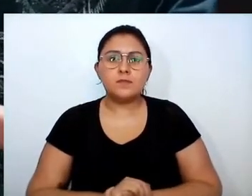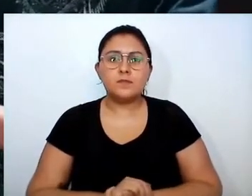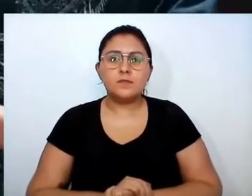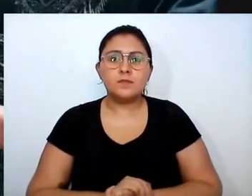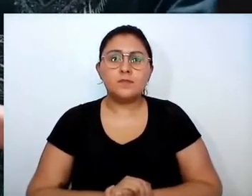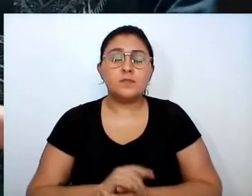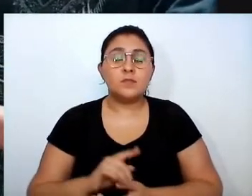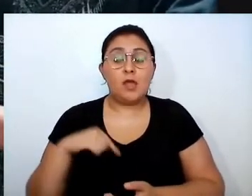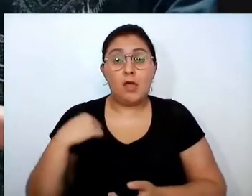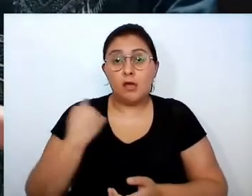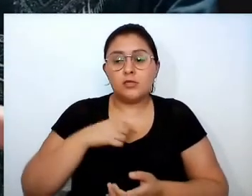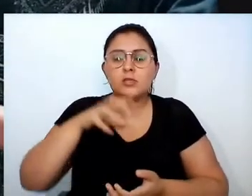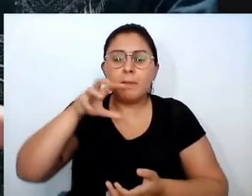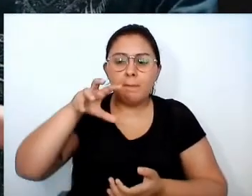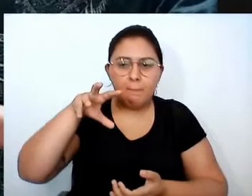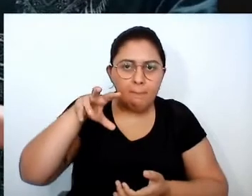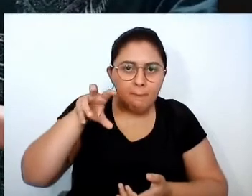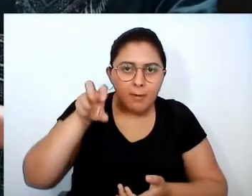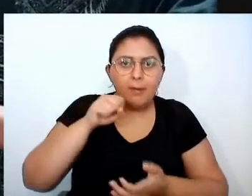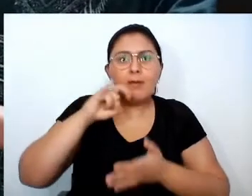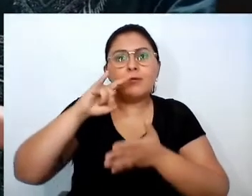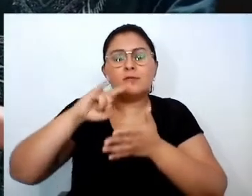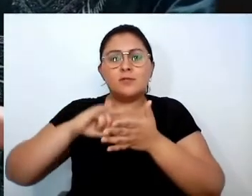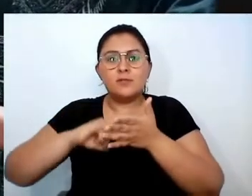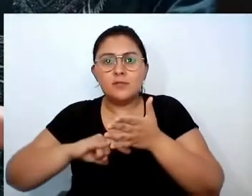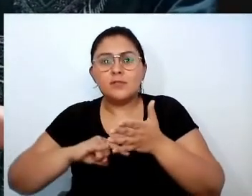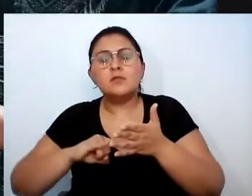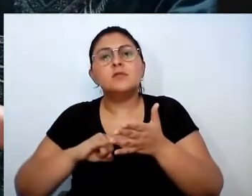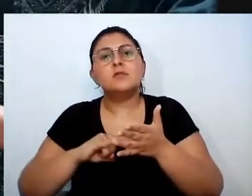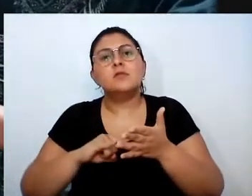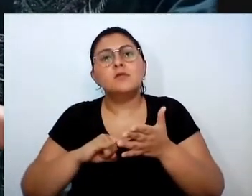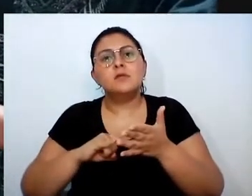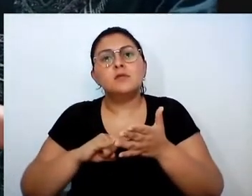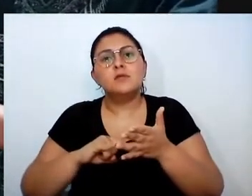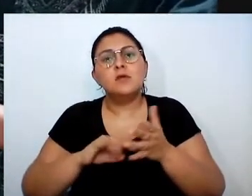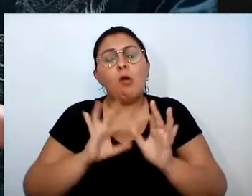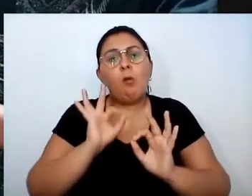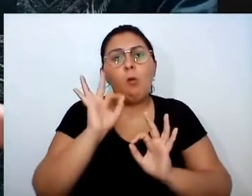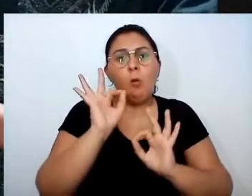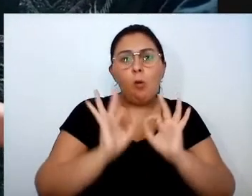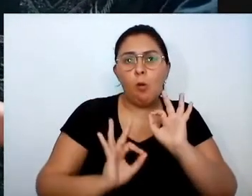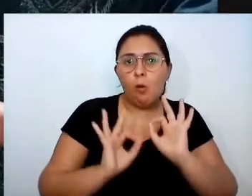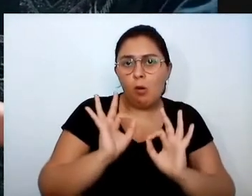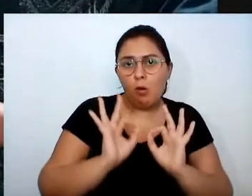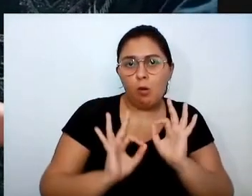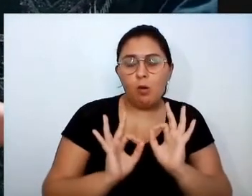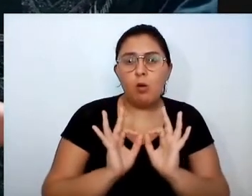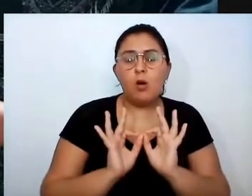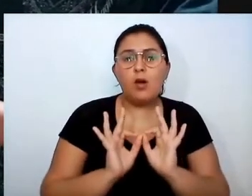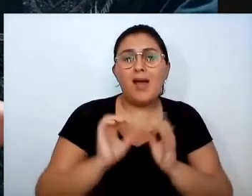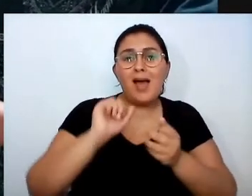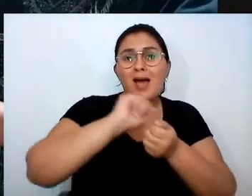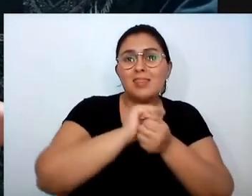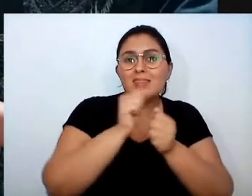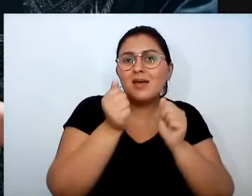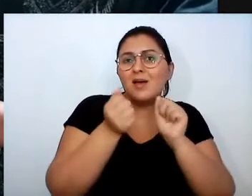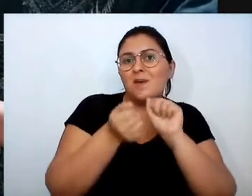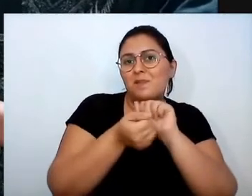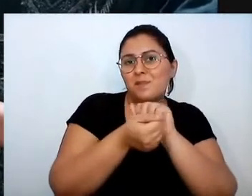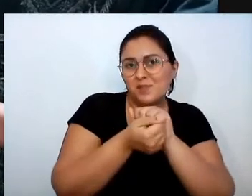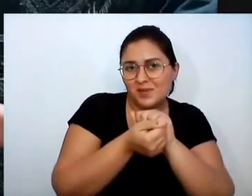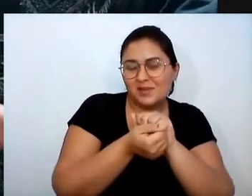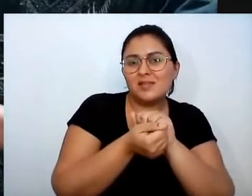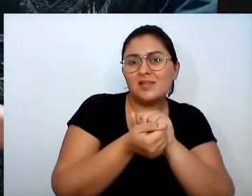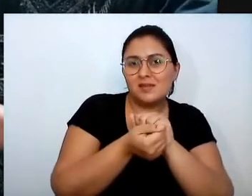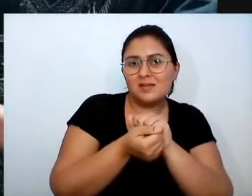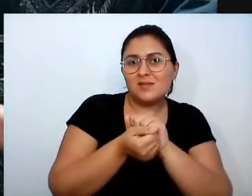né, leitores de telas não estão preparados para compreender imagens. Então, é